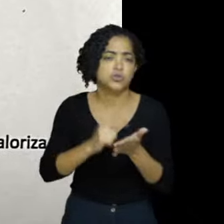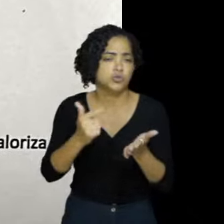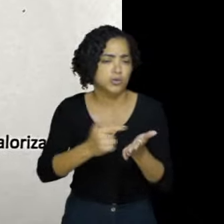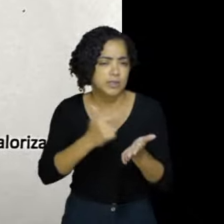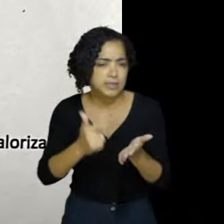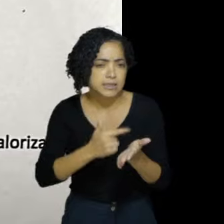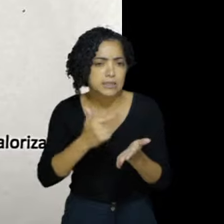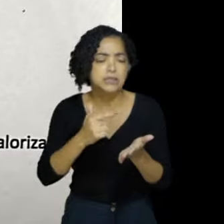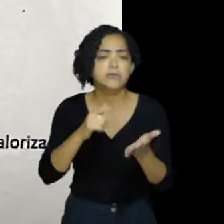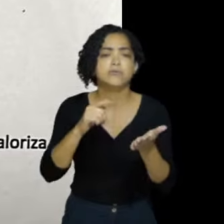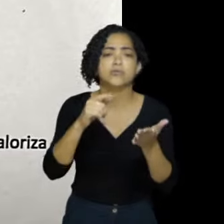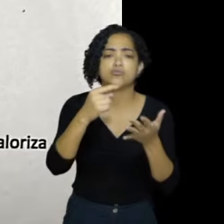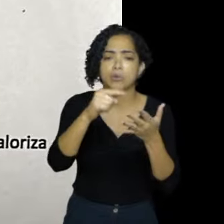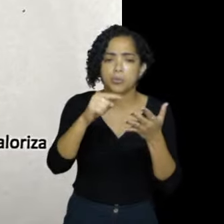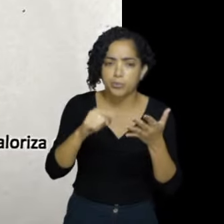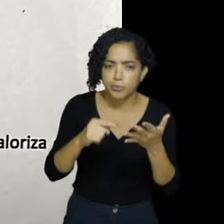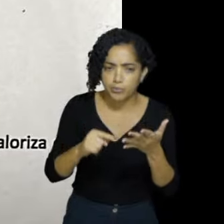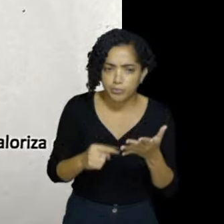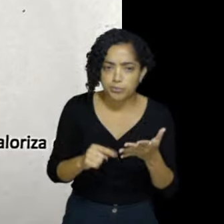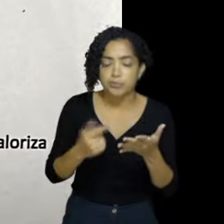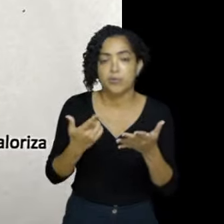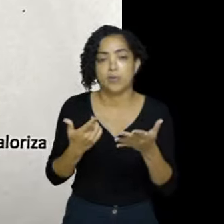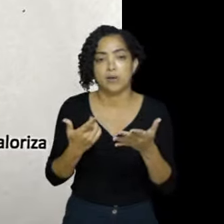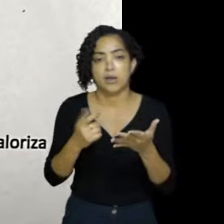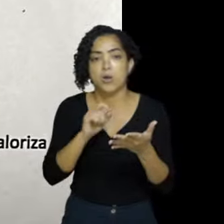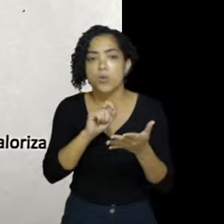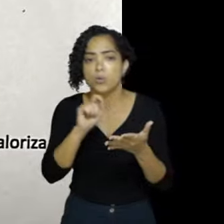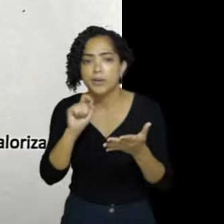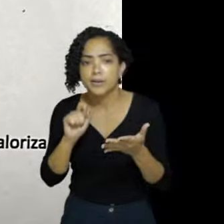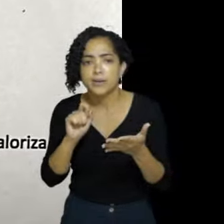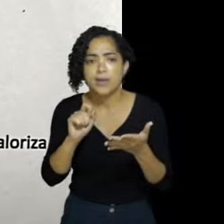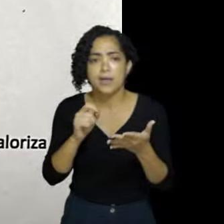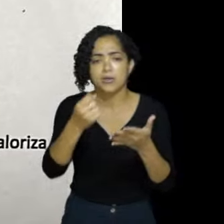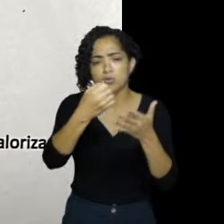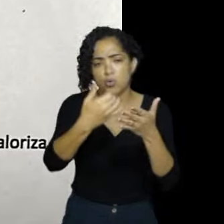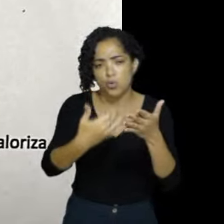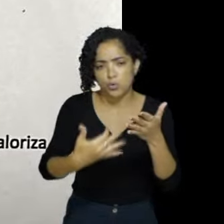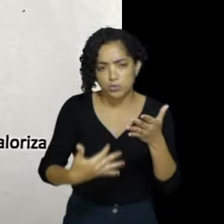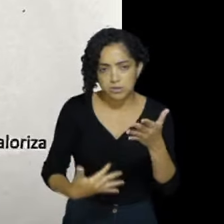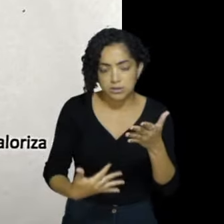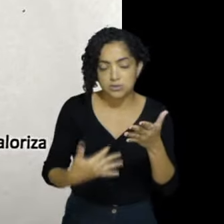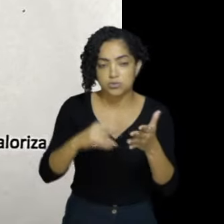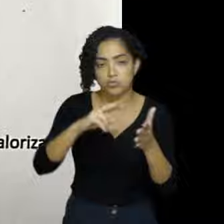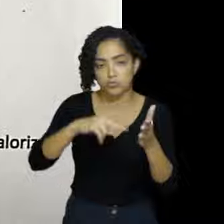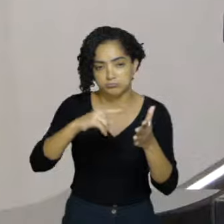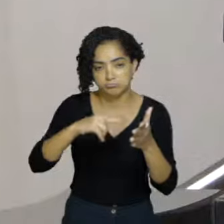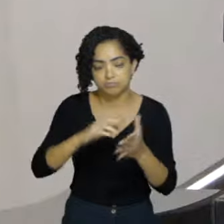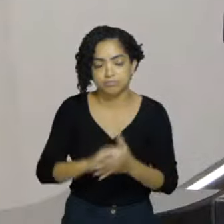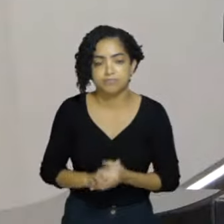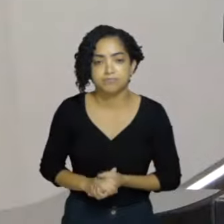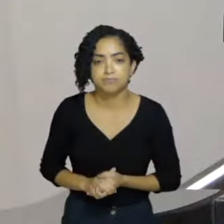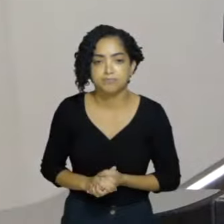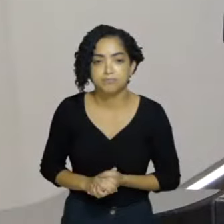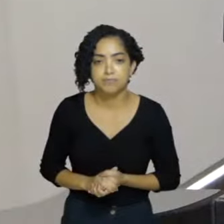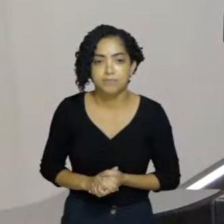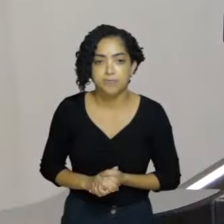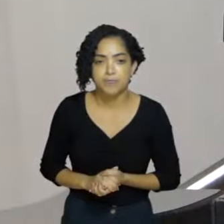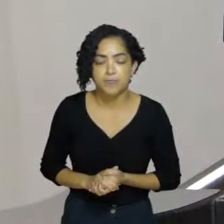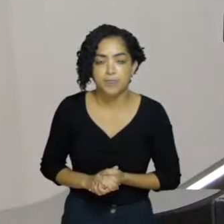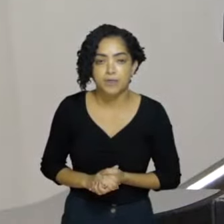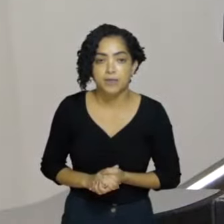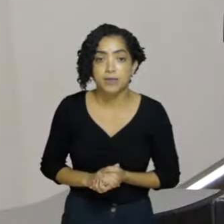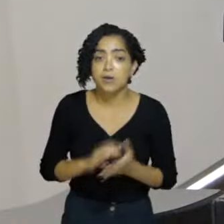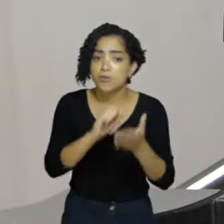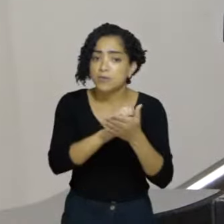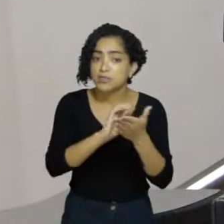editora, informações textuais, a obra tem prefácio, a ficha de leitura do livro. Tudo bem, pode tirar da tela. Uma atividade